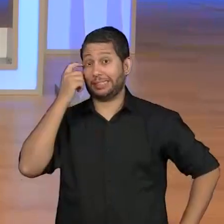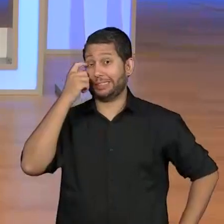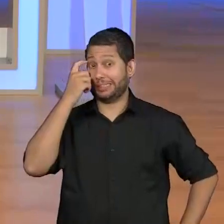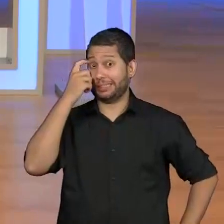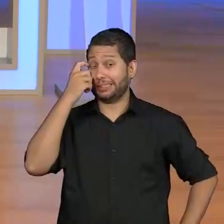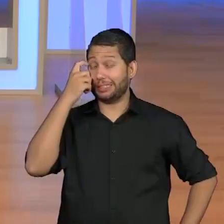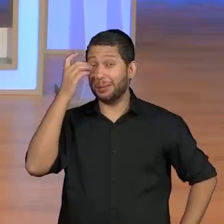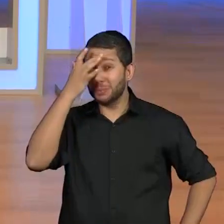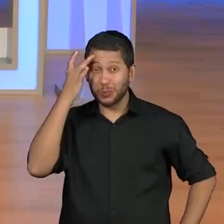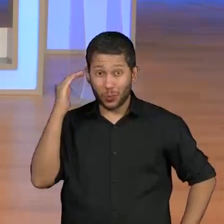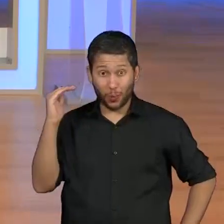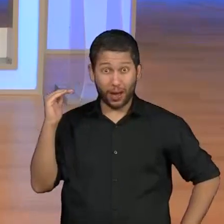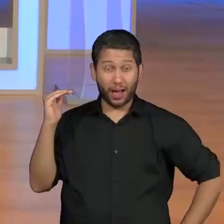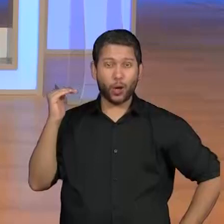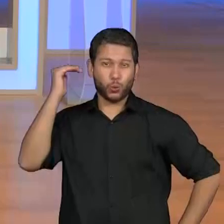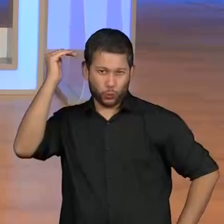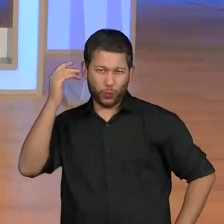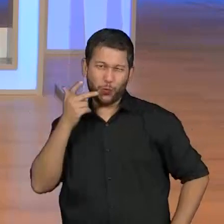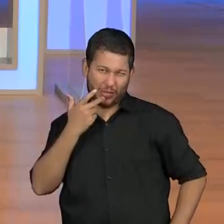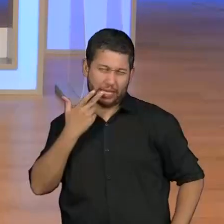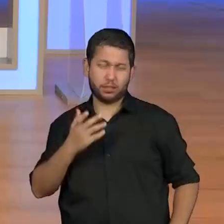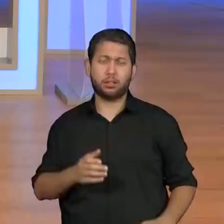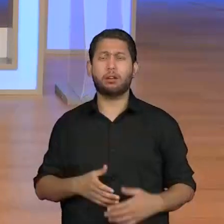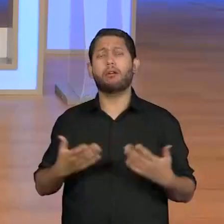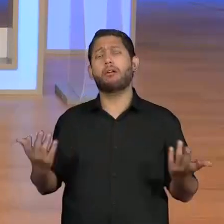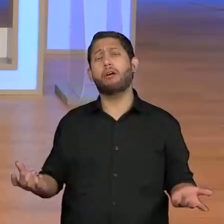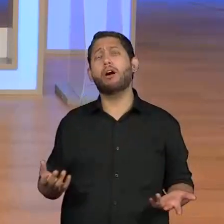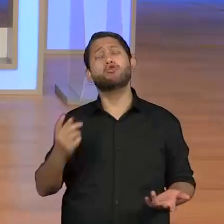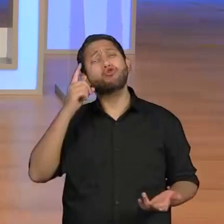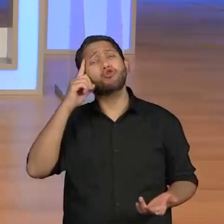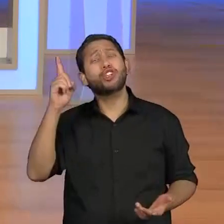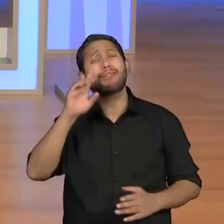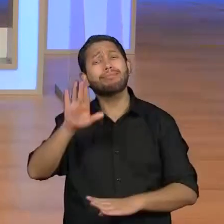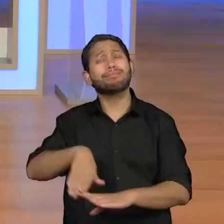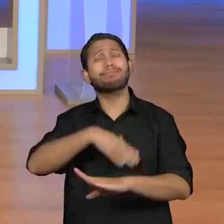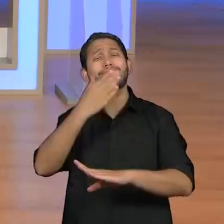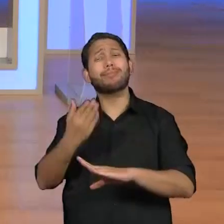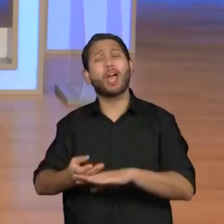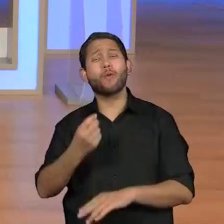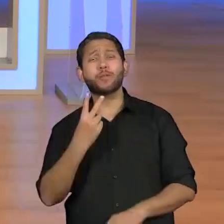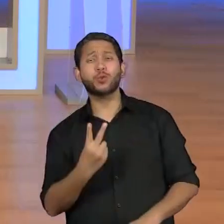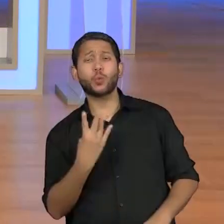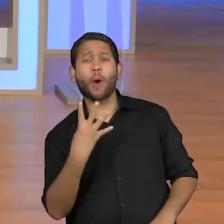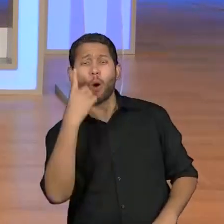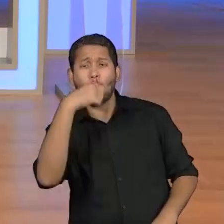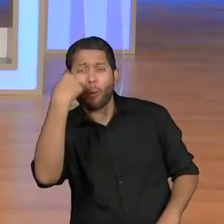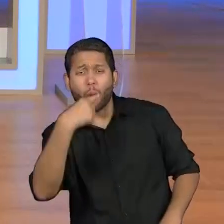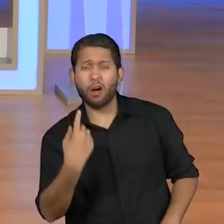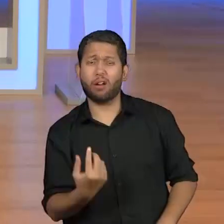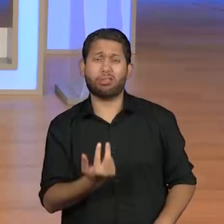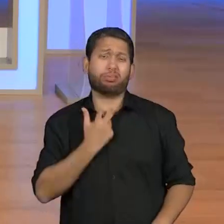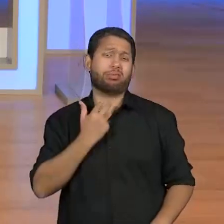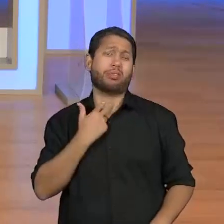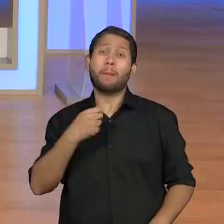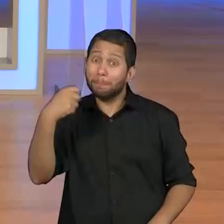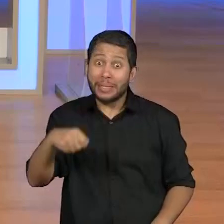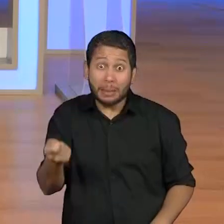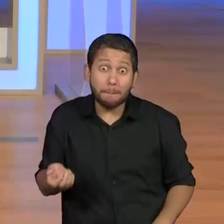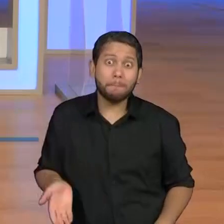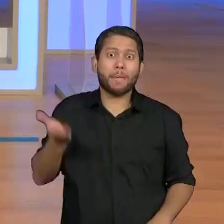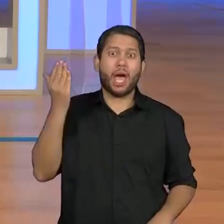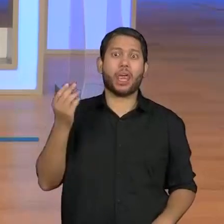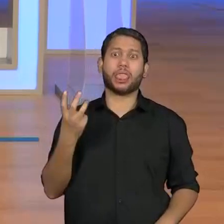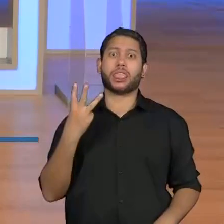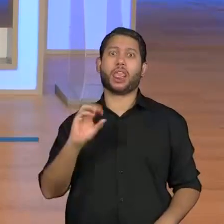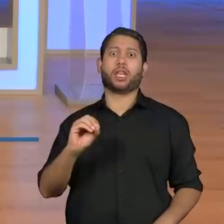nossa, meu dia tinha que ter 30 horas, porque as 24 não são suficientes. Já